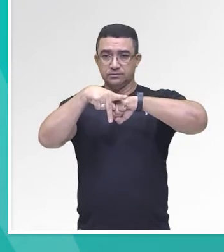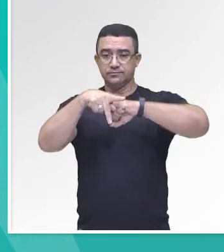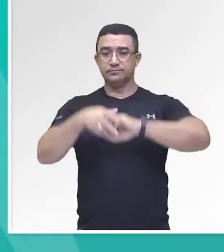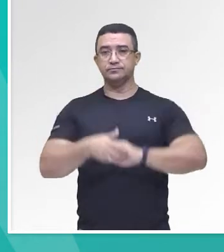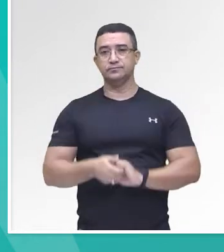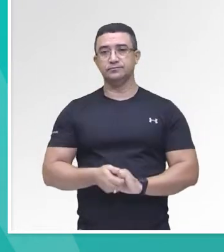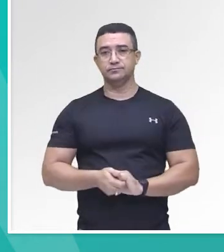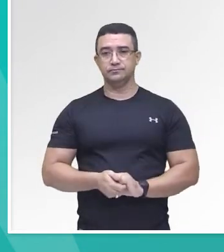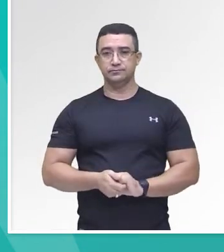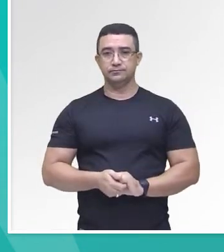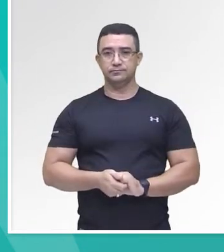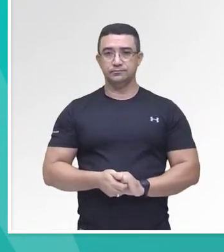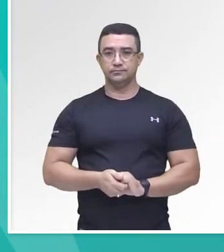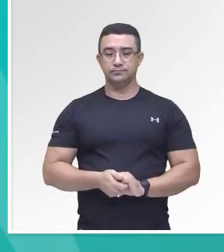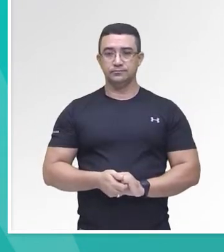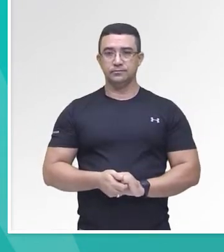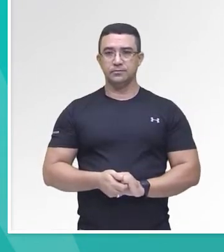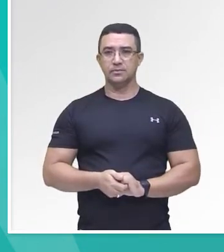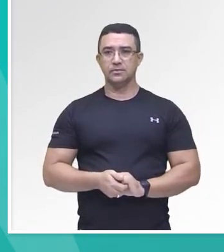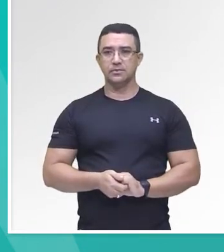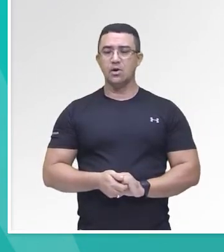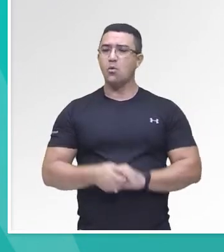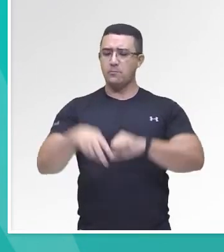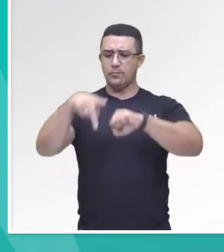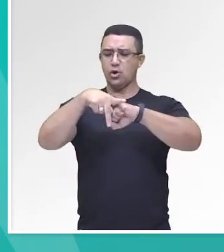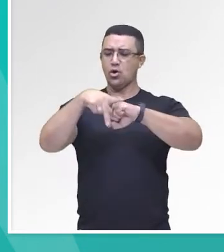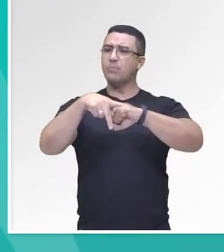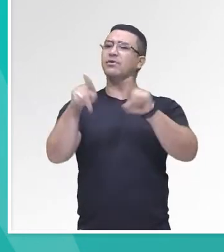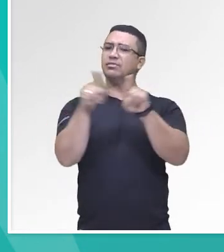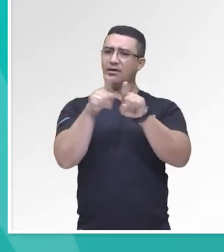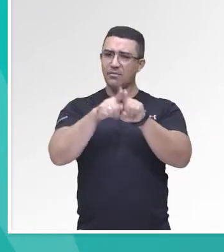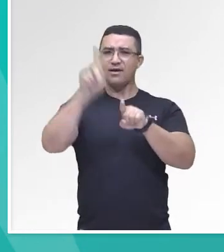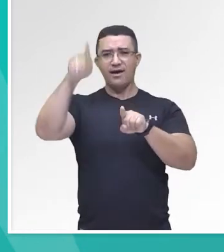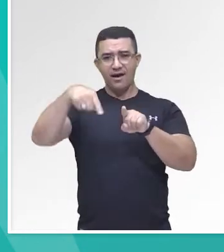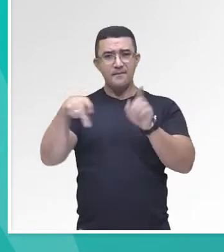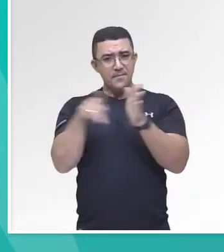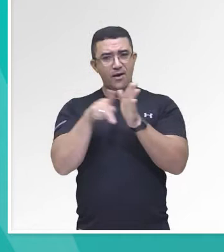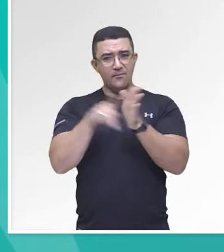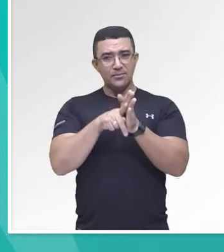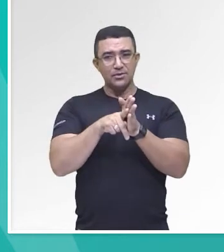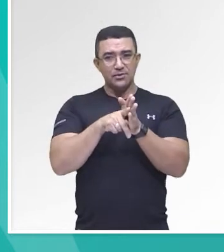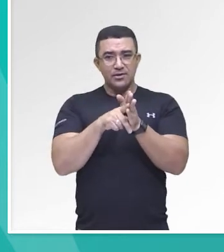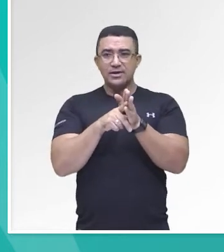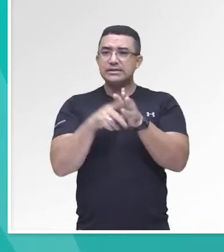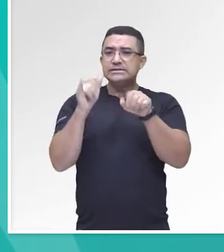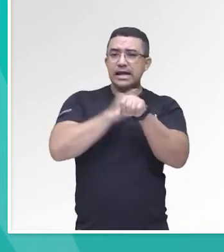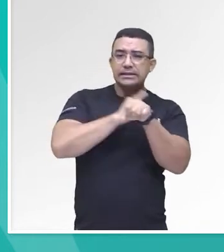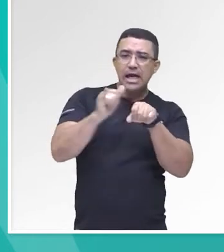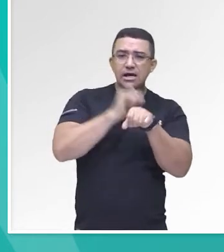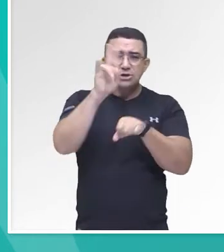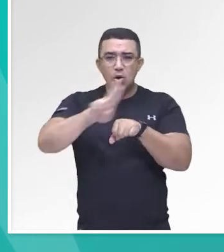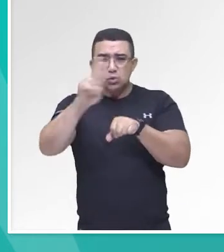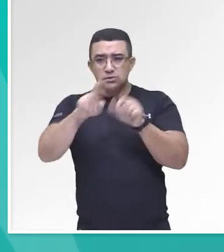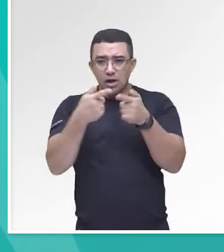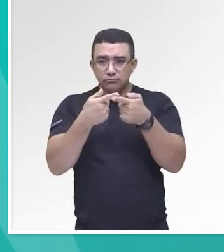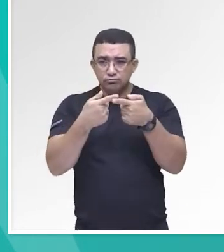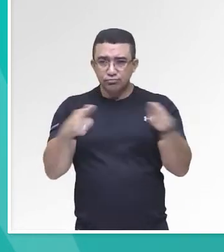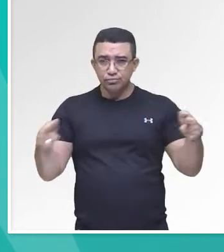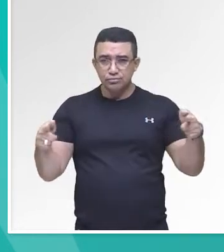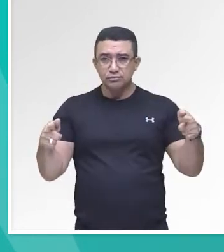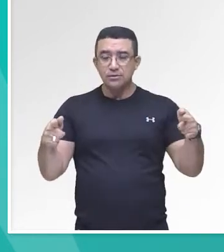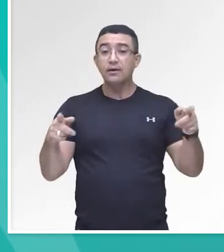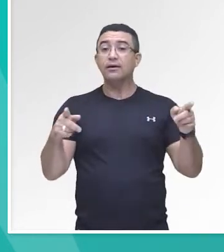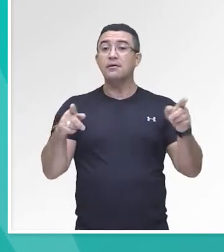né? Pronomes são mecanismos, mas também a gente já estudou aqui algumas